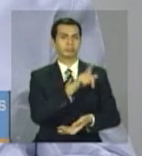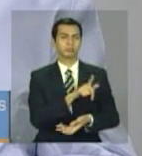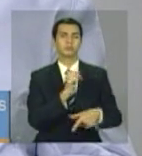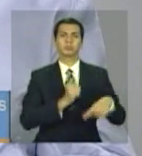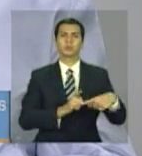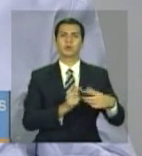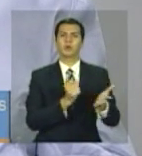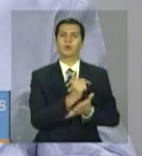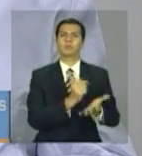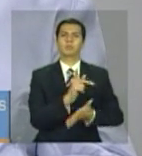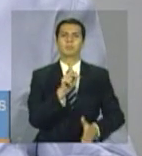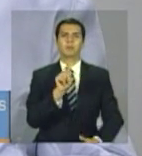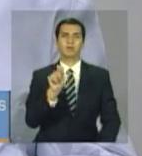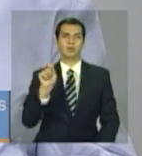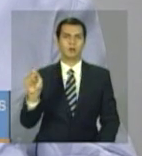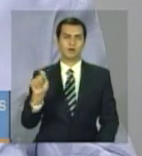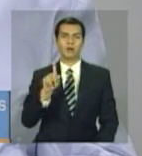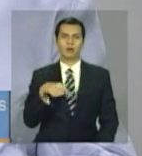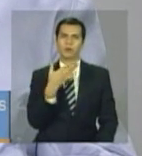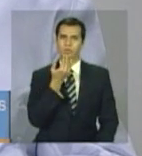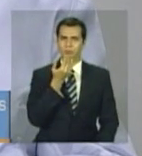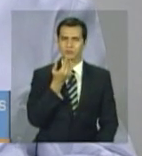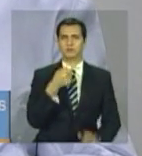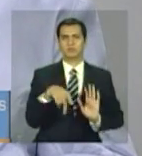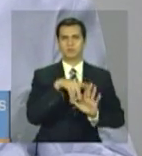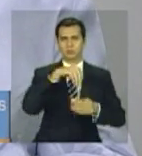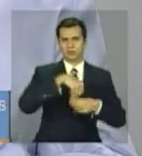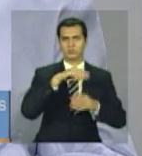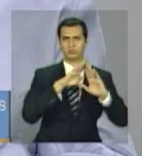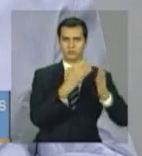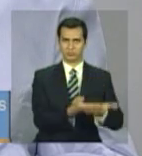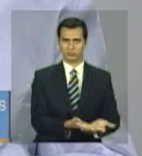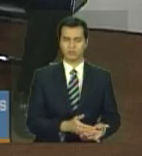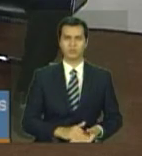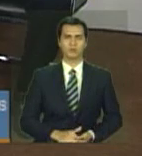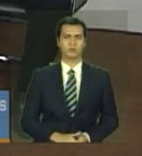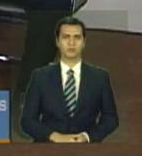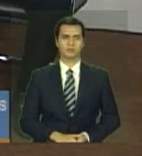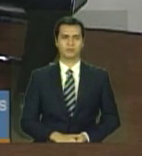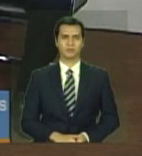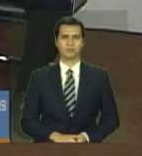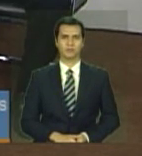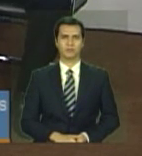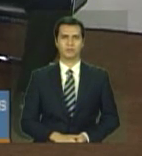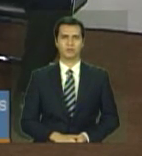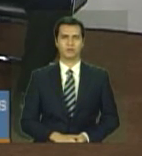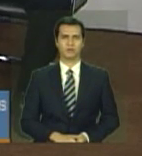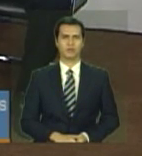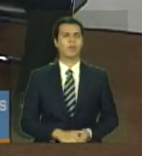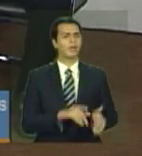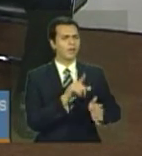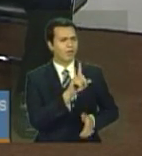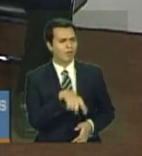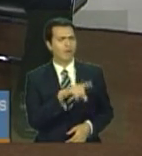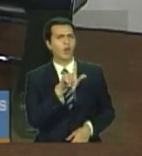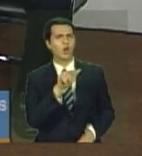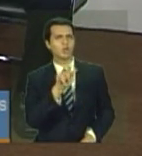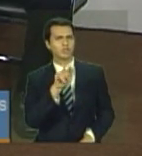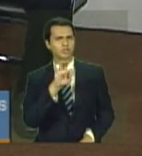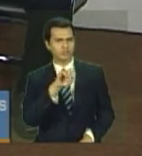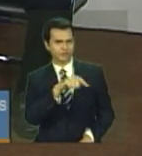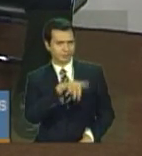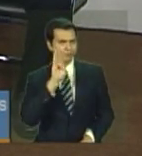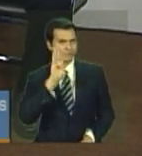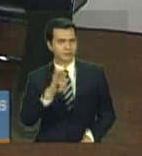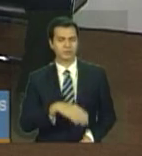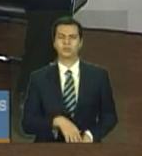compra do PA, que é da alimentação escolar. A questão da logística aí é essencial, é o ponto principal. É o ponto então, principal, né?